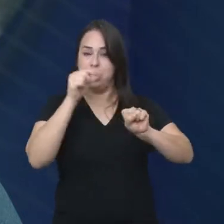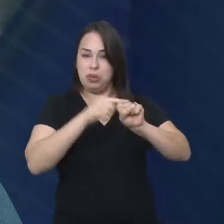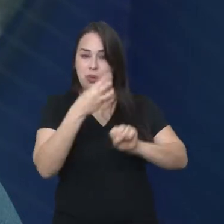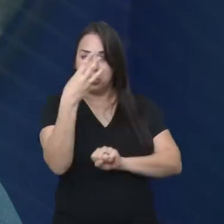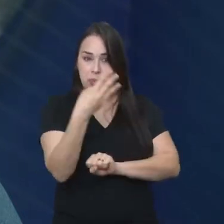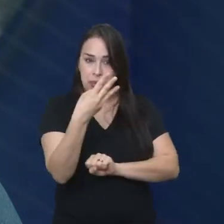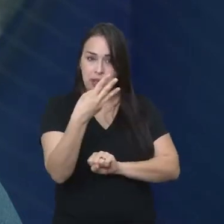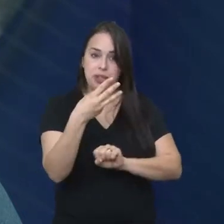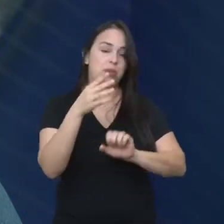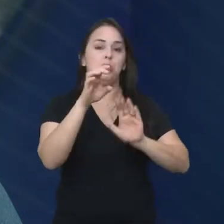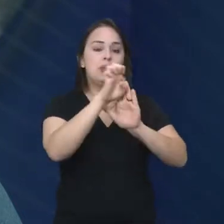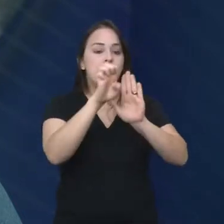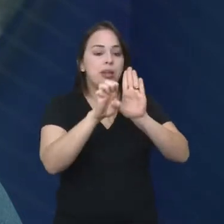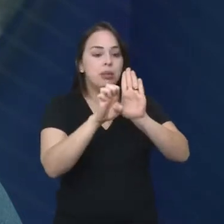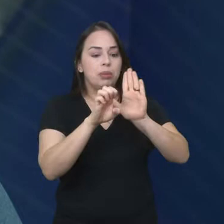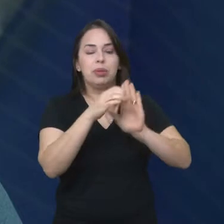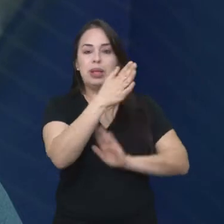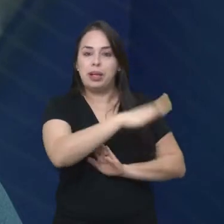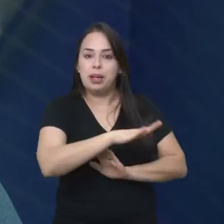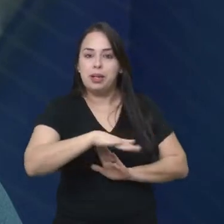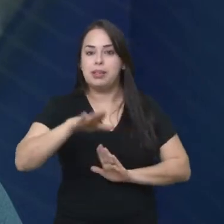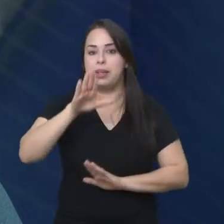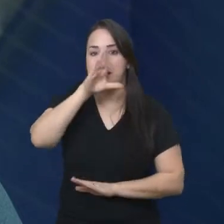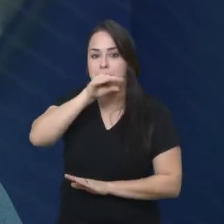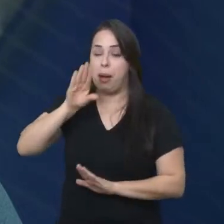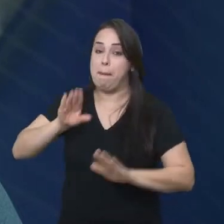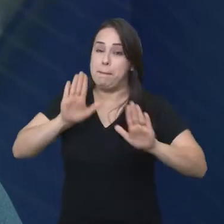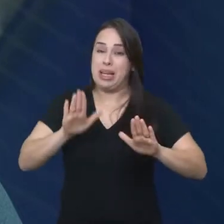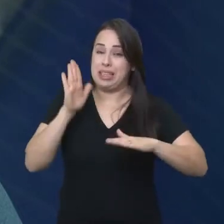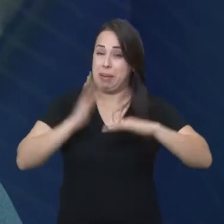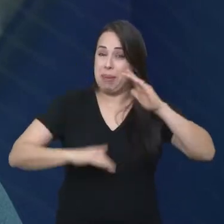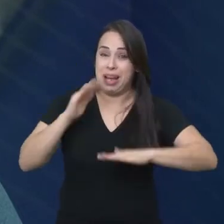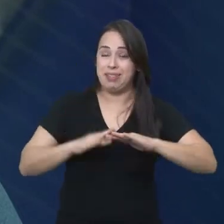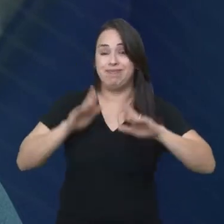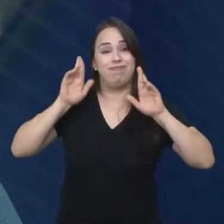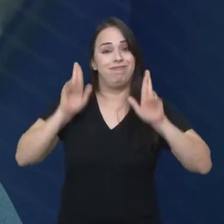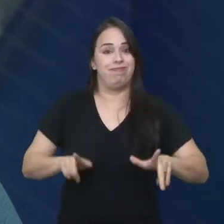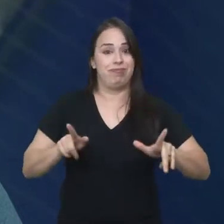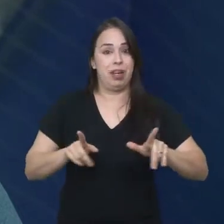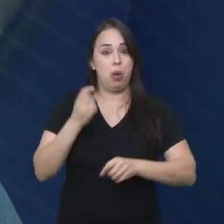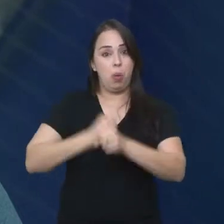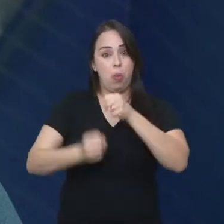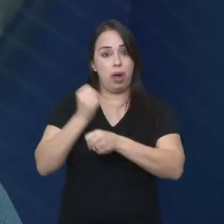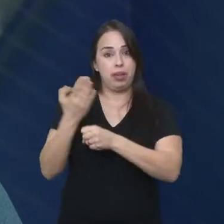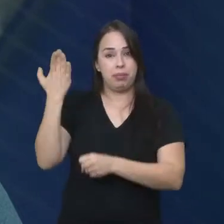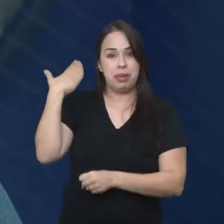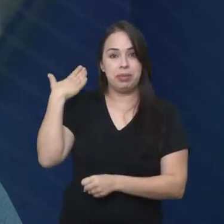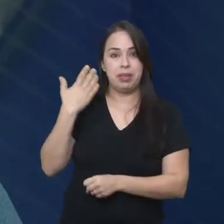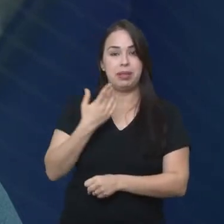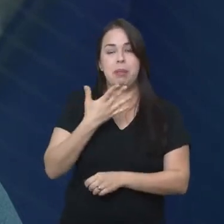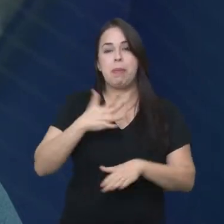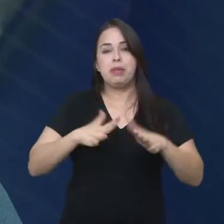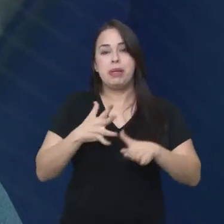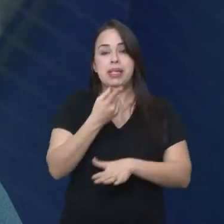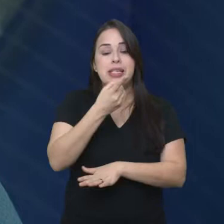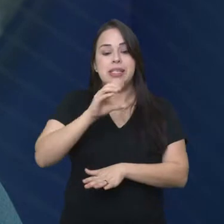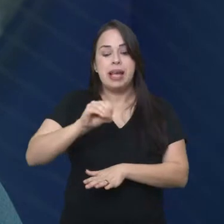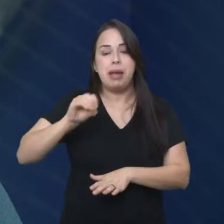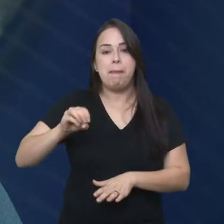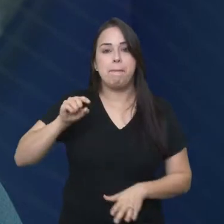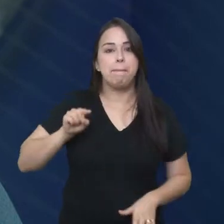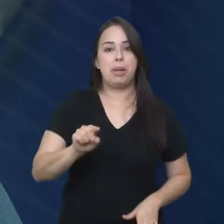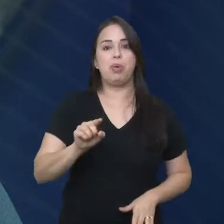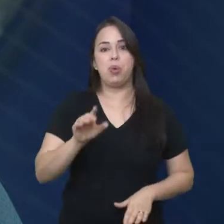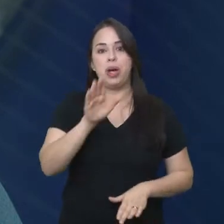da Criança e do Adolescente. Mas na prática, a história não é bem assim. Em 2021, mais de 100 mil crianças e